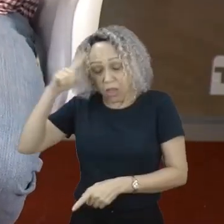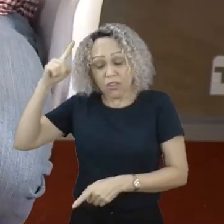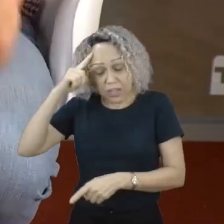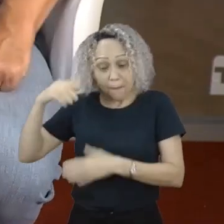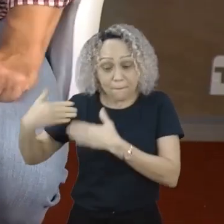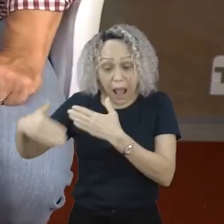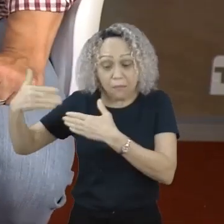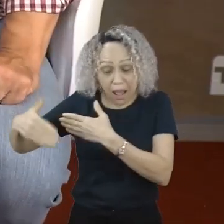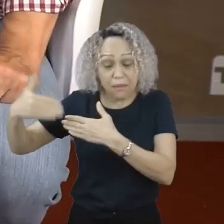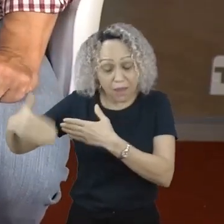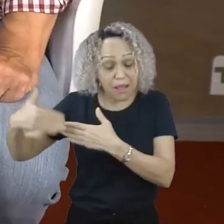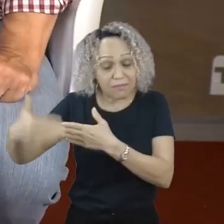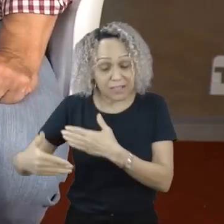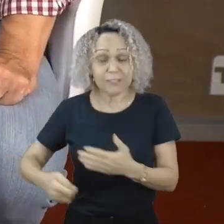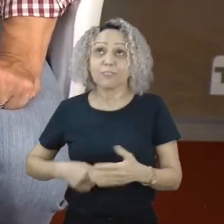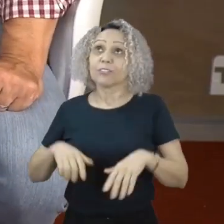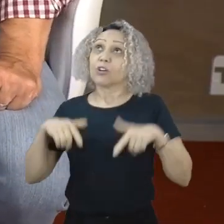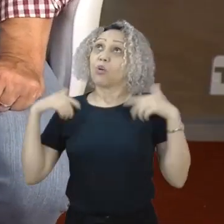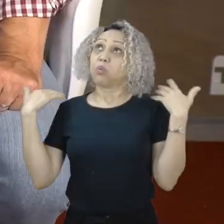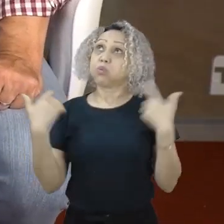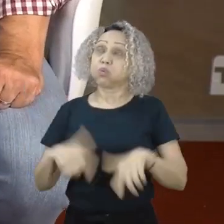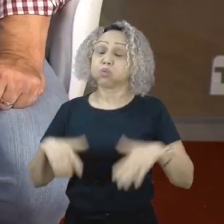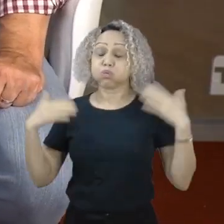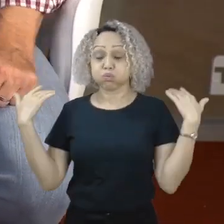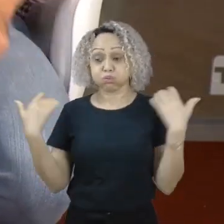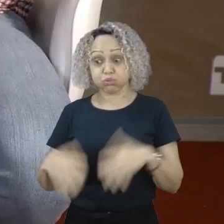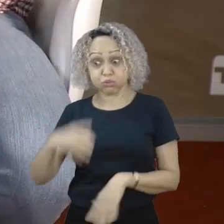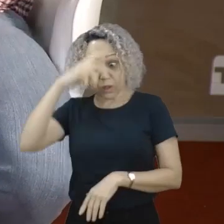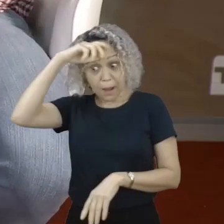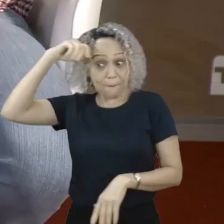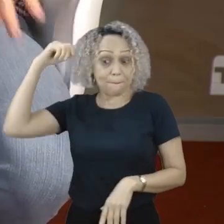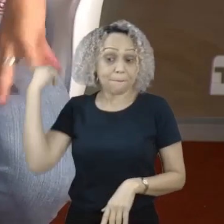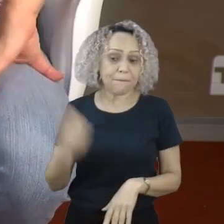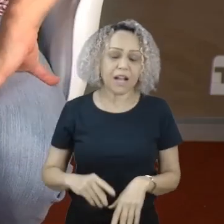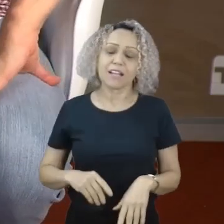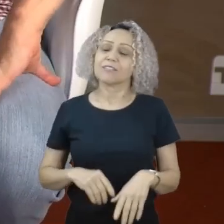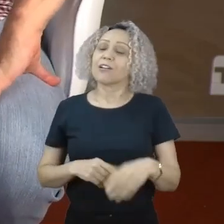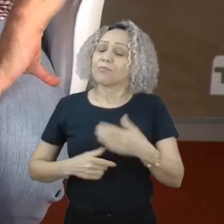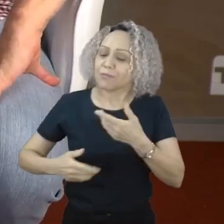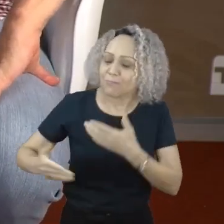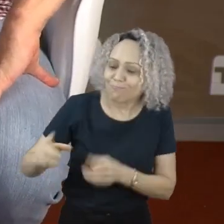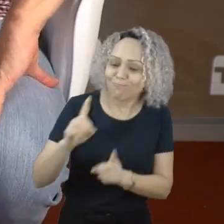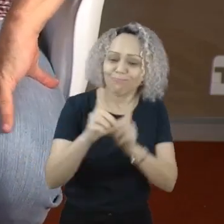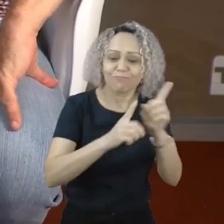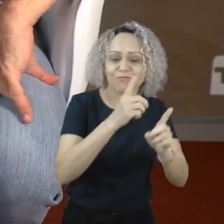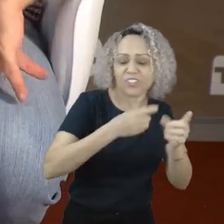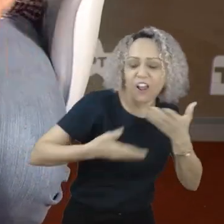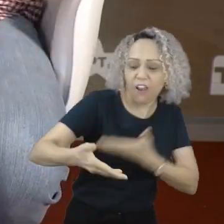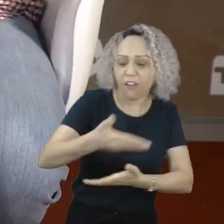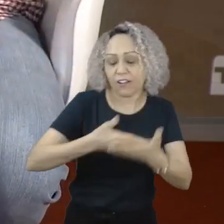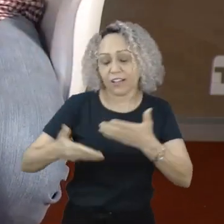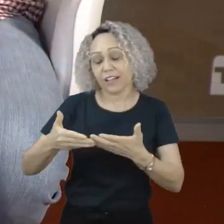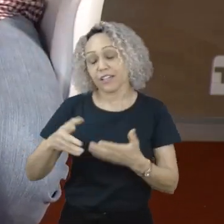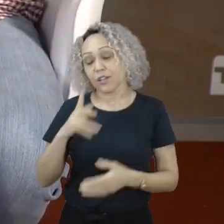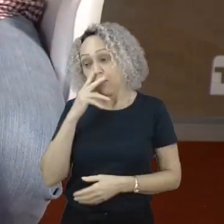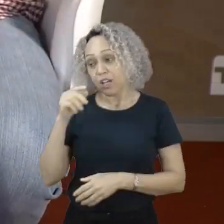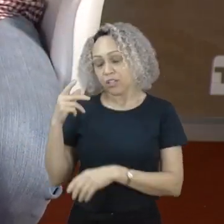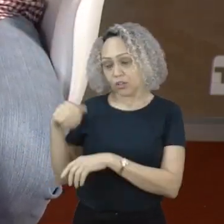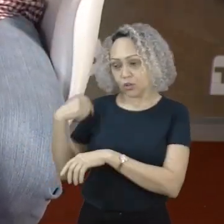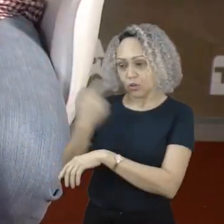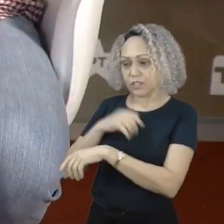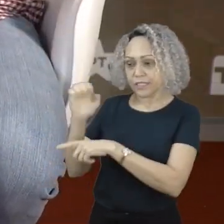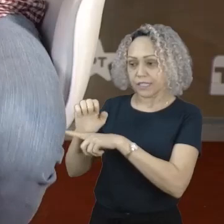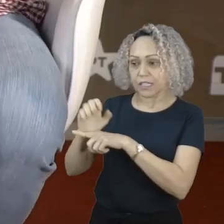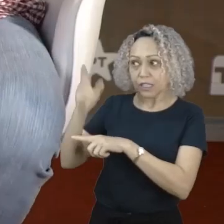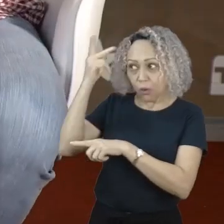mas eu ressuscito pela força do PT, do presidente Lula. E acho que essa força vai ter no nosso estado de São Paulo. Queria só lembrar, né?